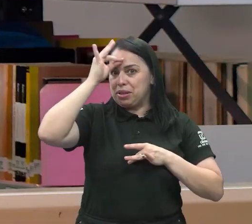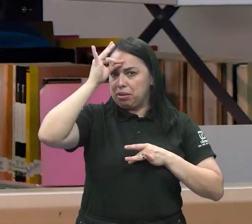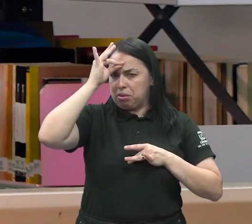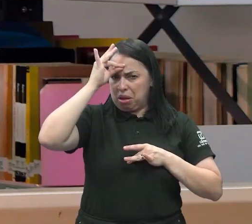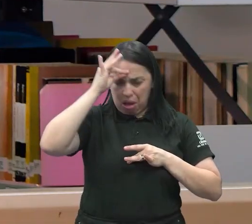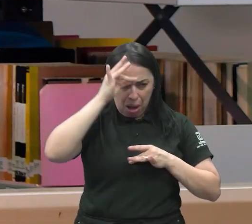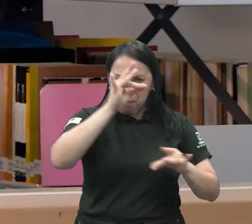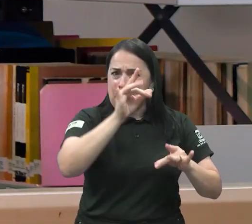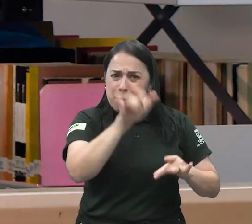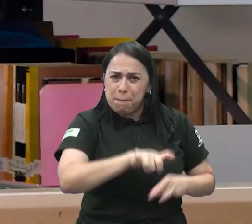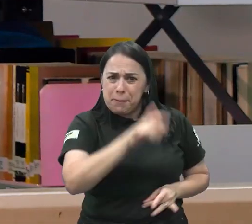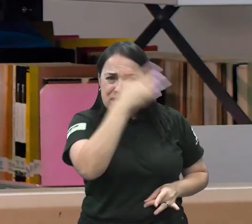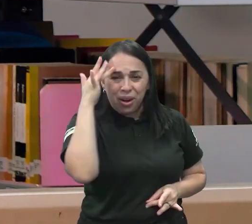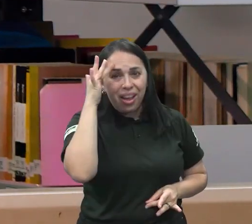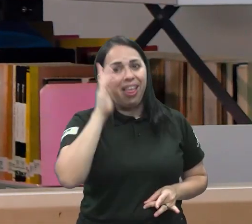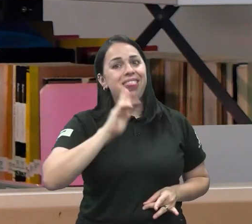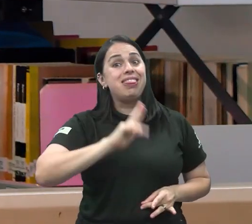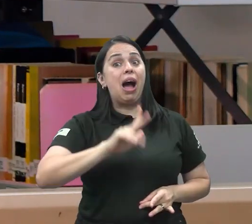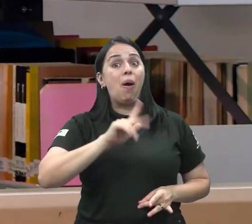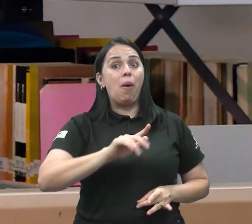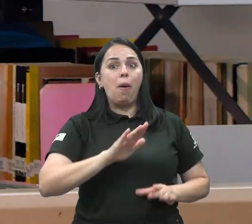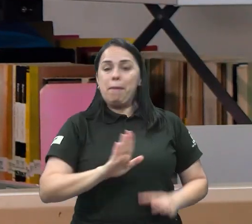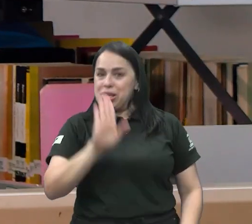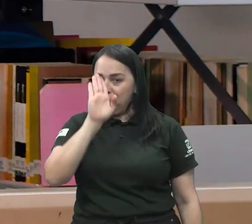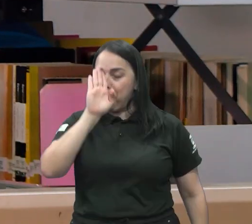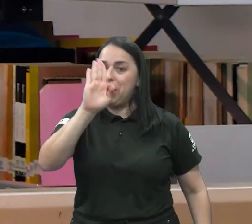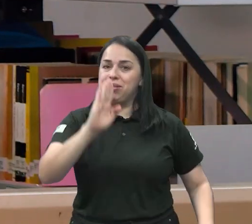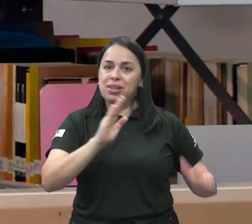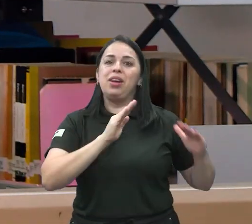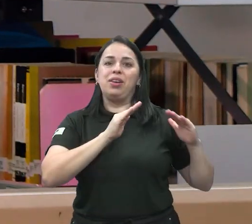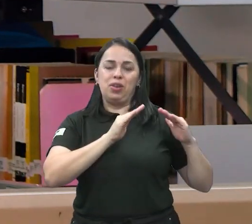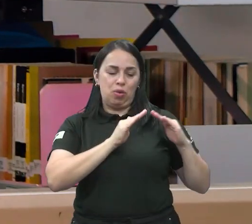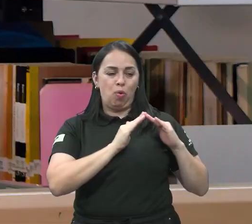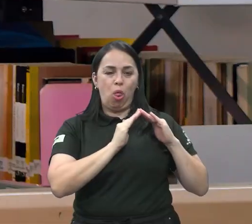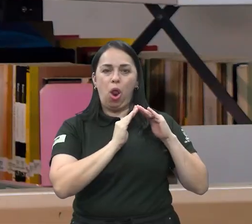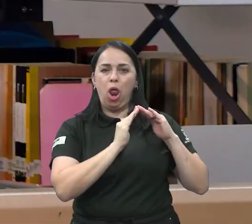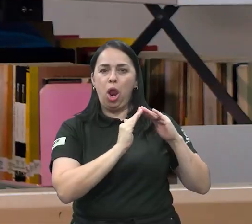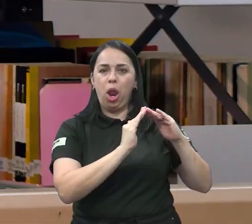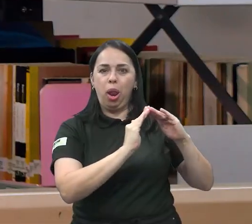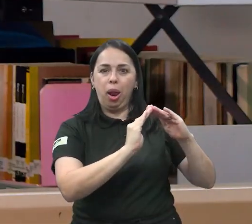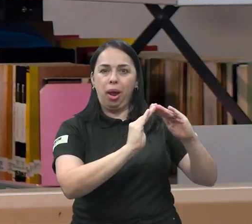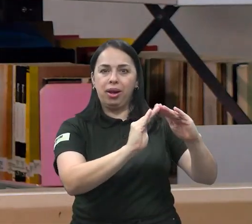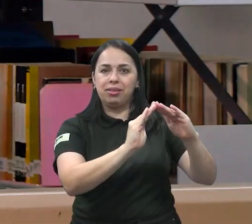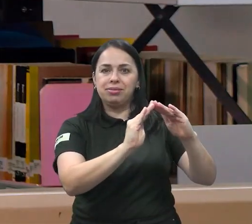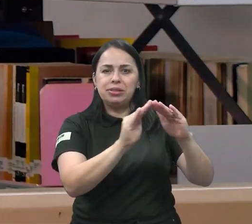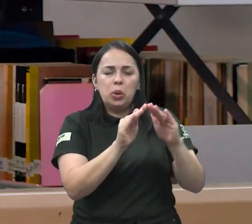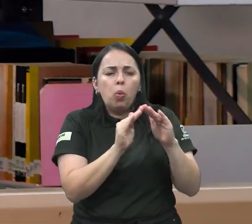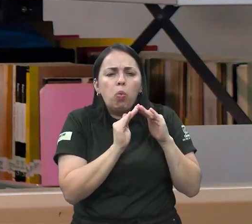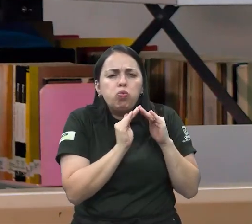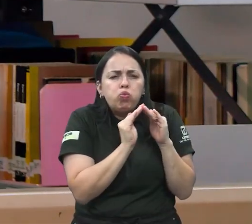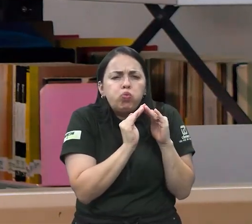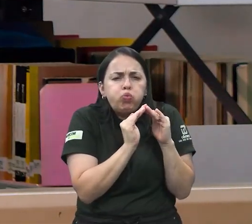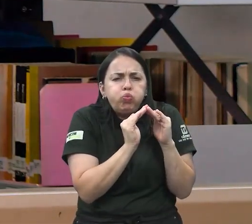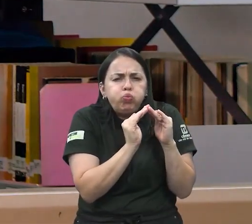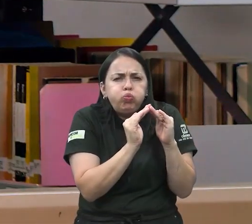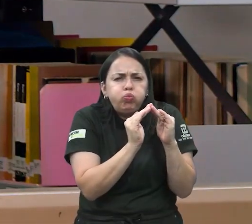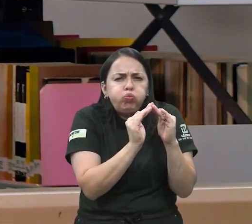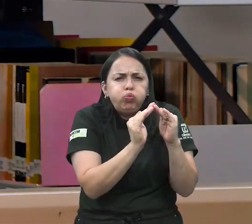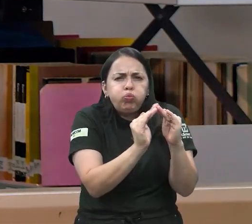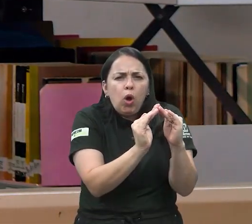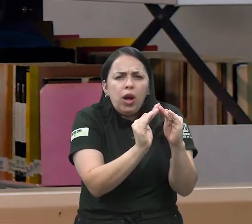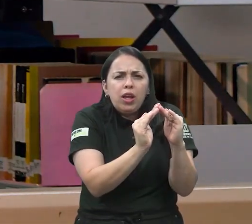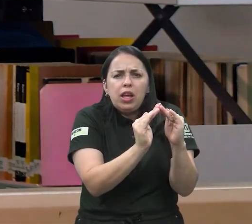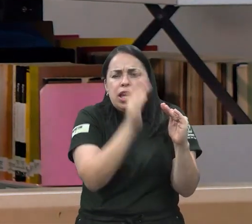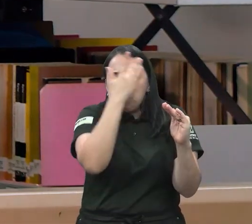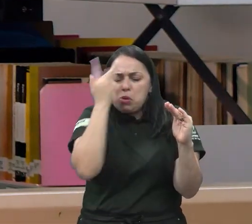é exatamente uma pessoa. O protagonismo desse livro fica para o Cortiço, um espaço apertado que ferve,